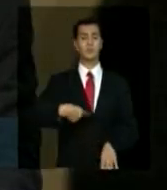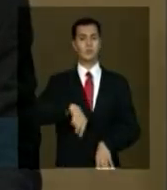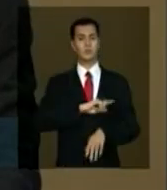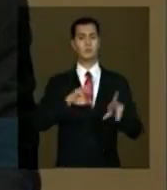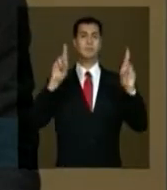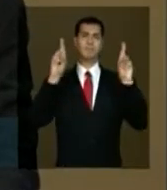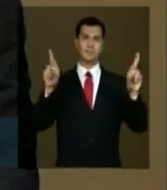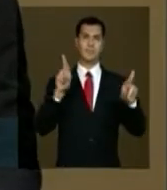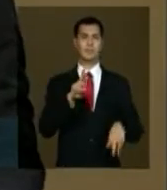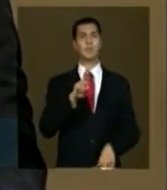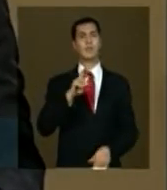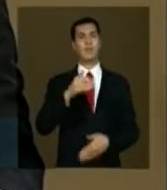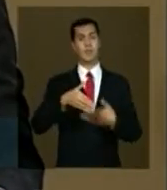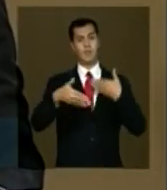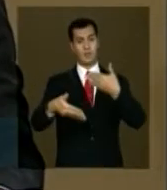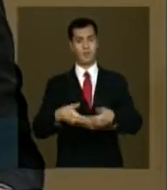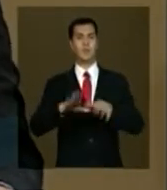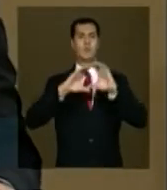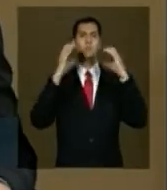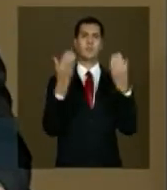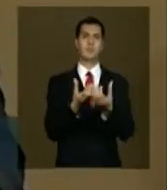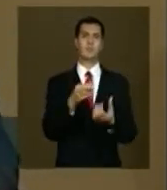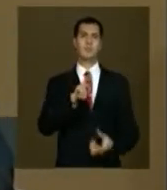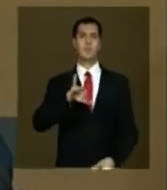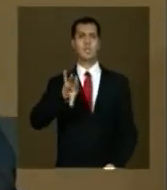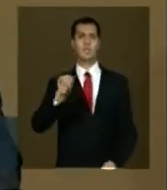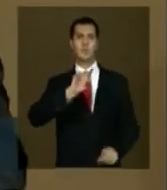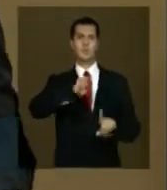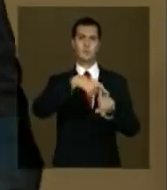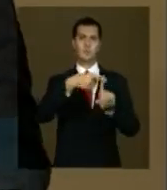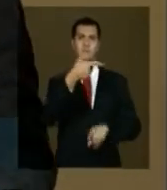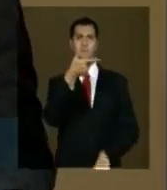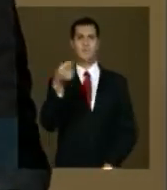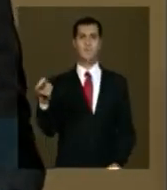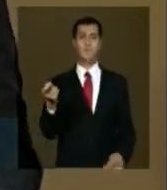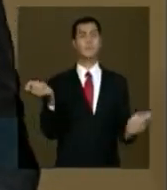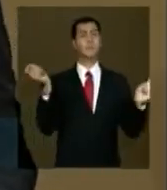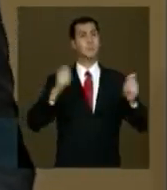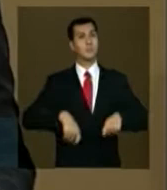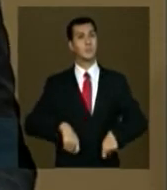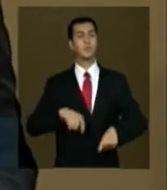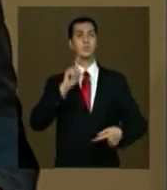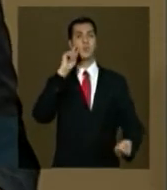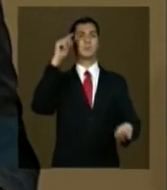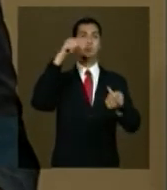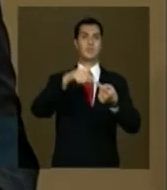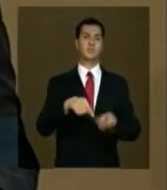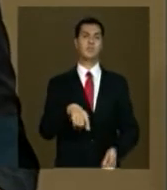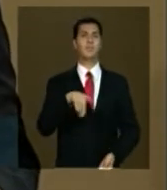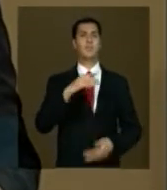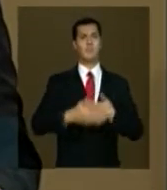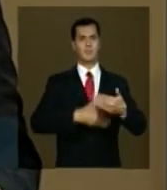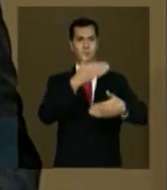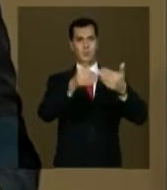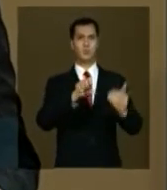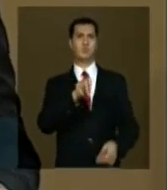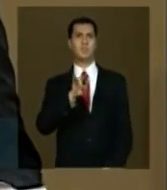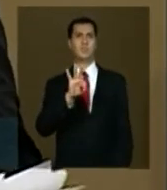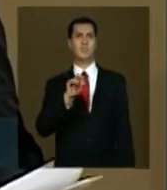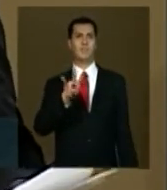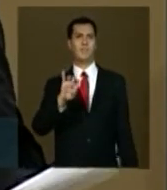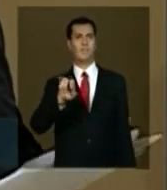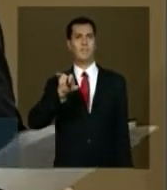20 dê início ao processo que estabelecerá o que poderão ser objetivos de desenvolvimento sustentável e que